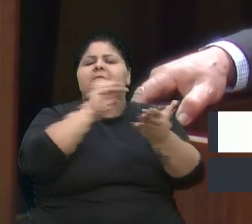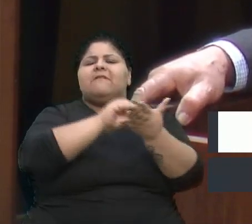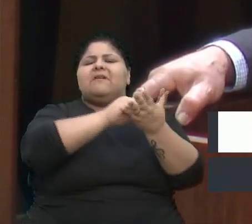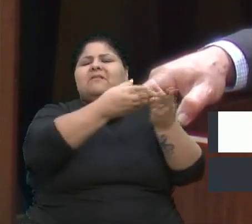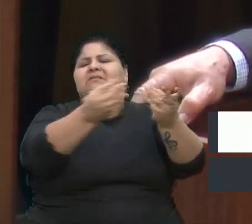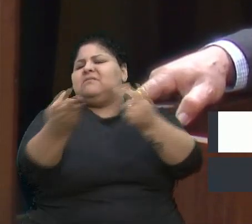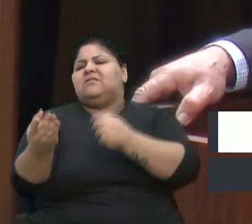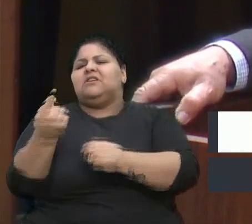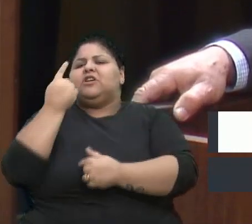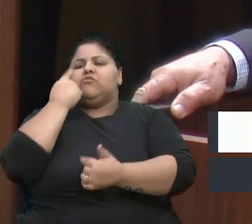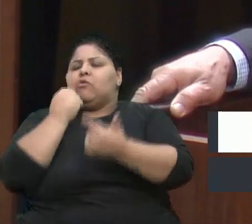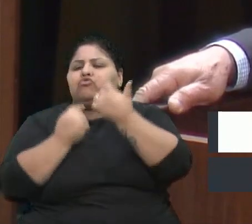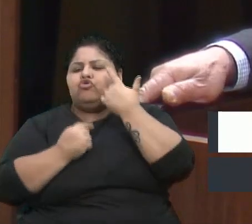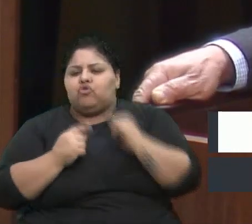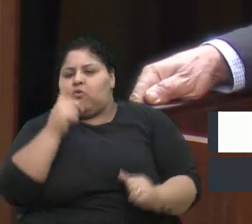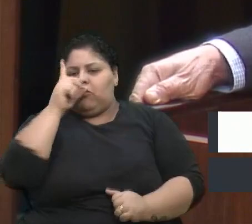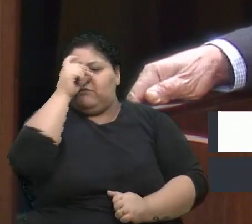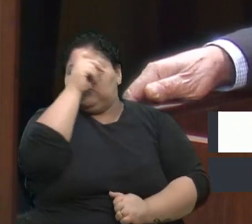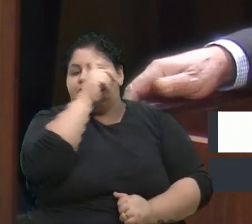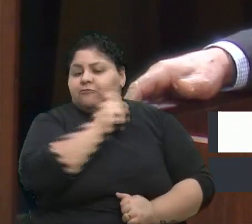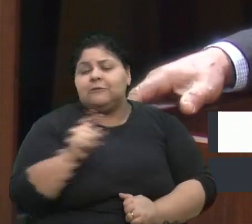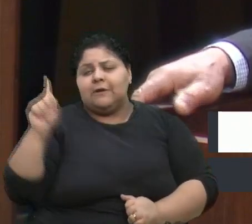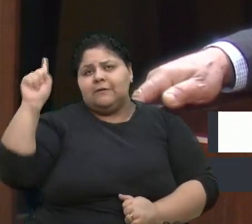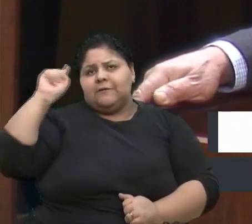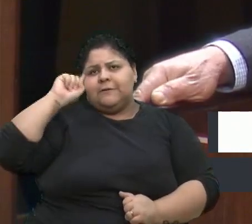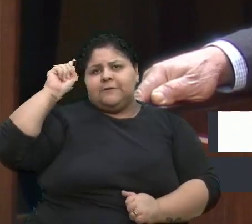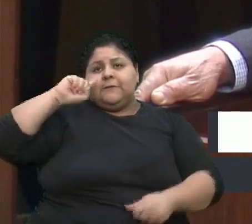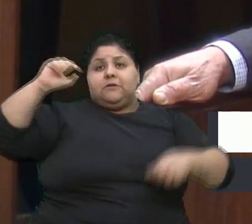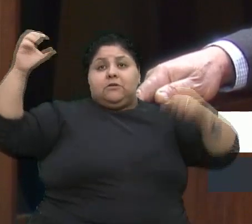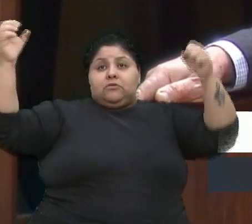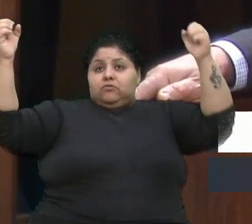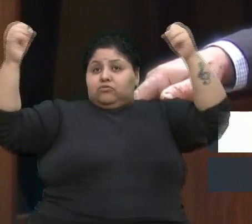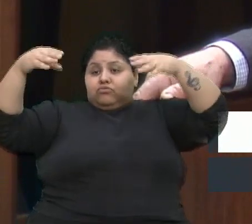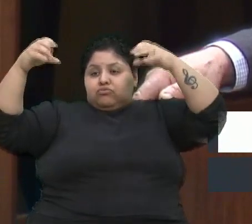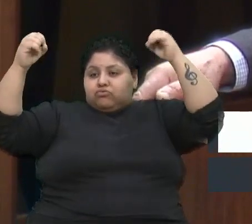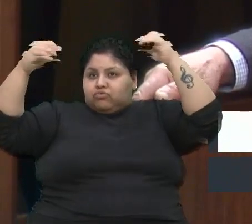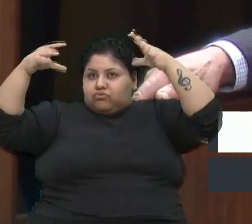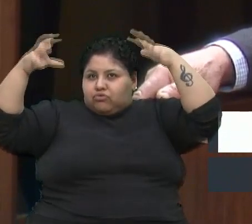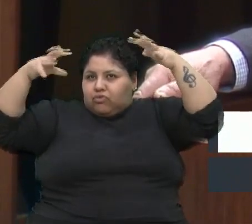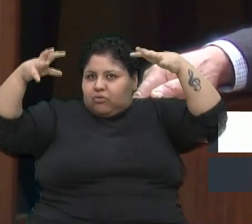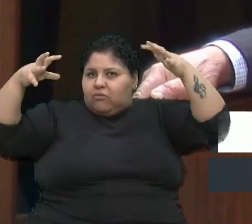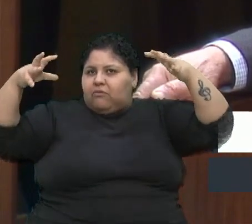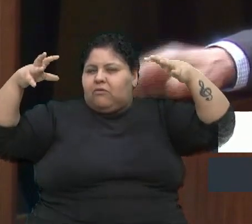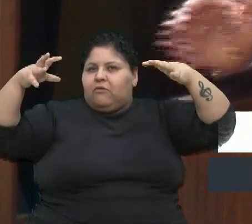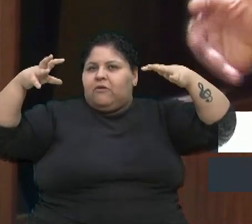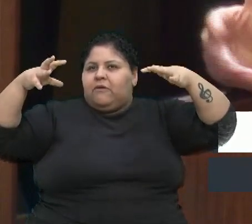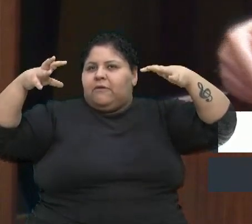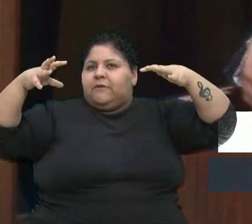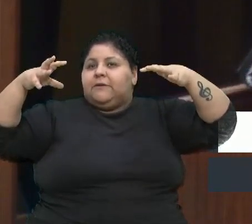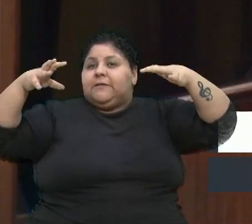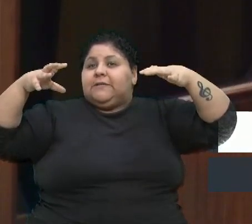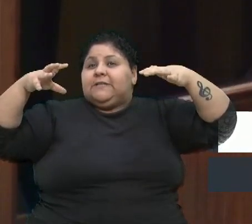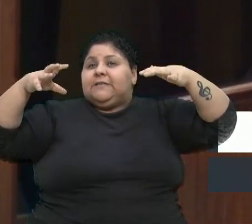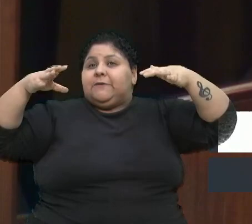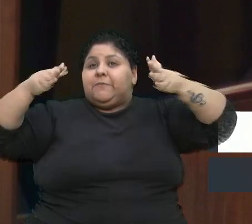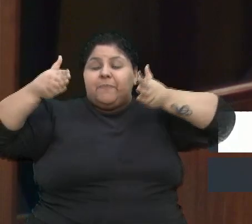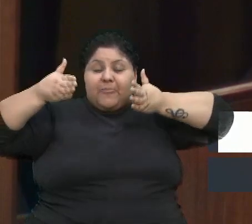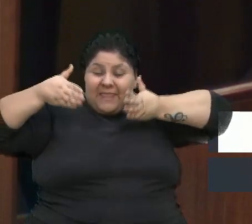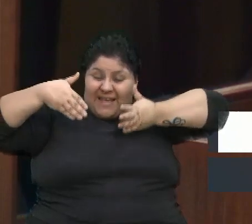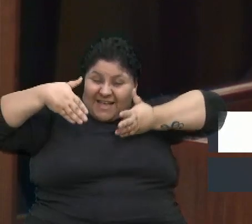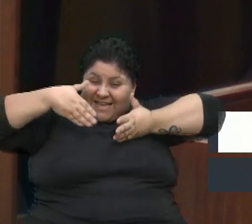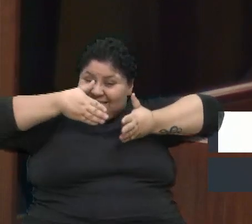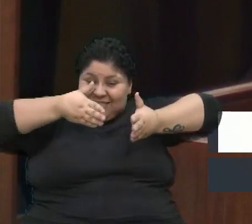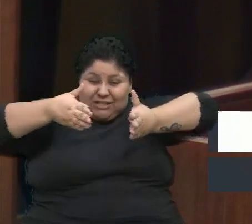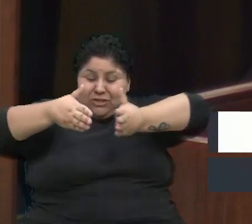dificuldade que nós temos no dia a dia. Chuvas em abundância daquilo que não veio lá atrás, as estradas não estão